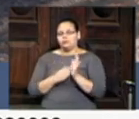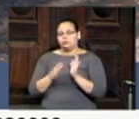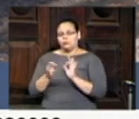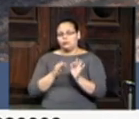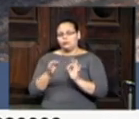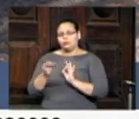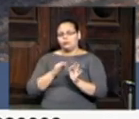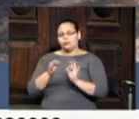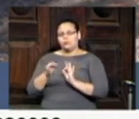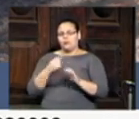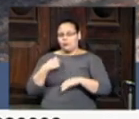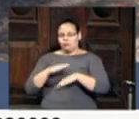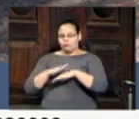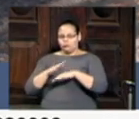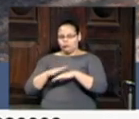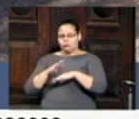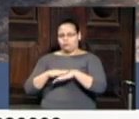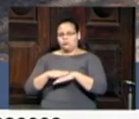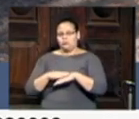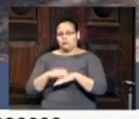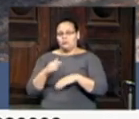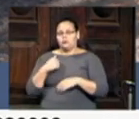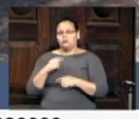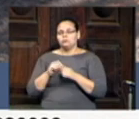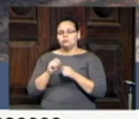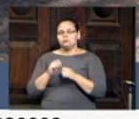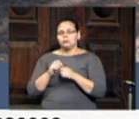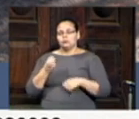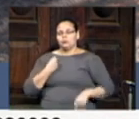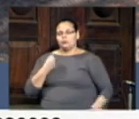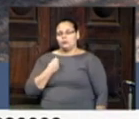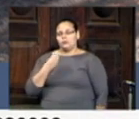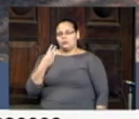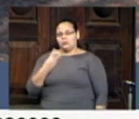fiz, de número